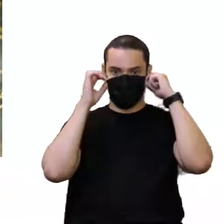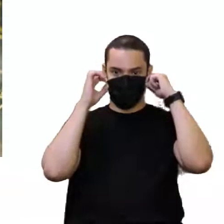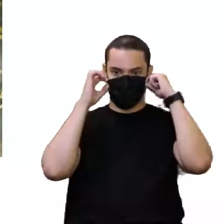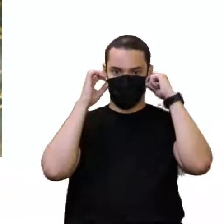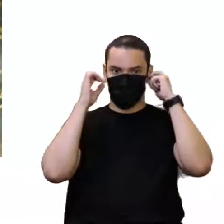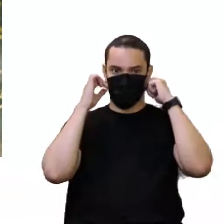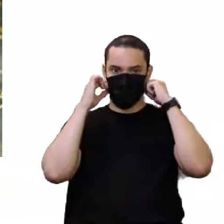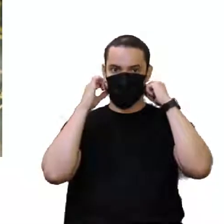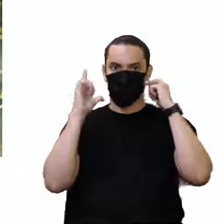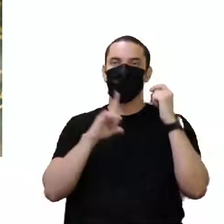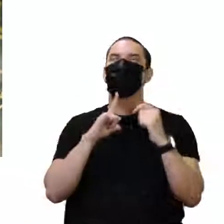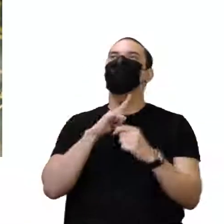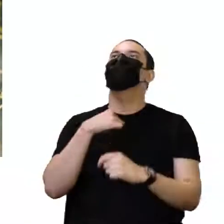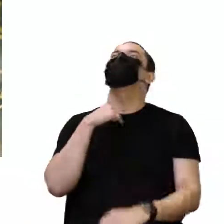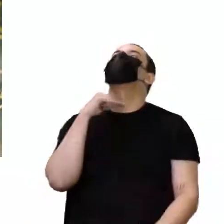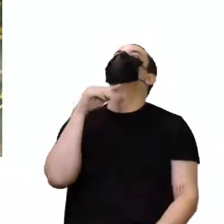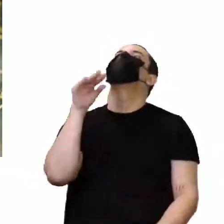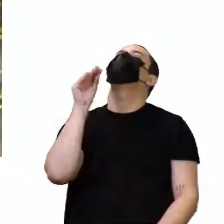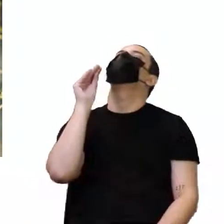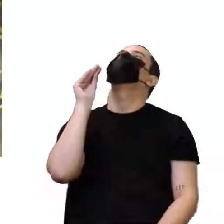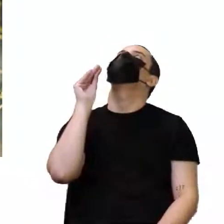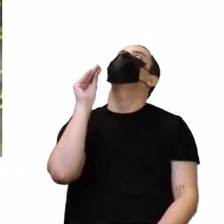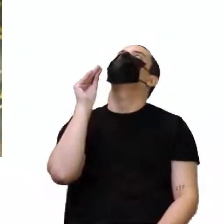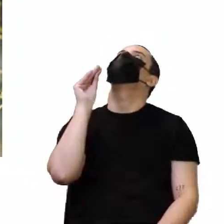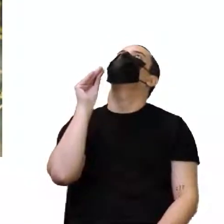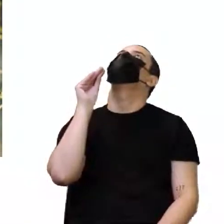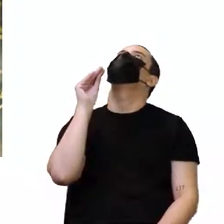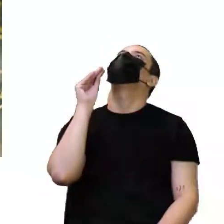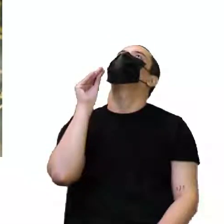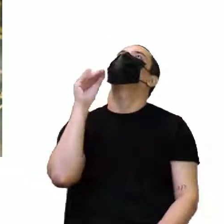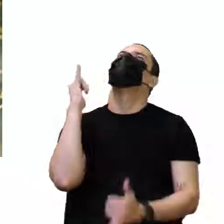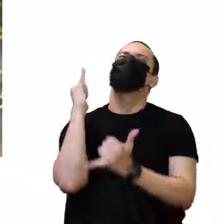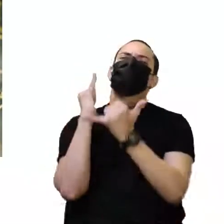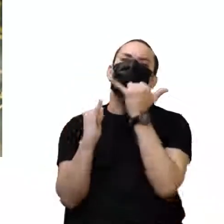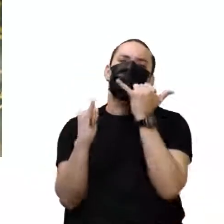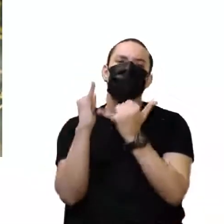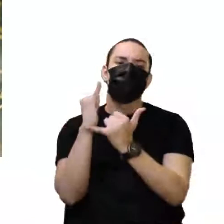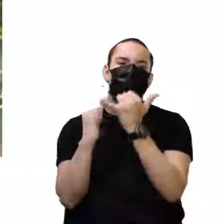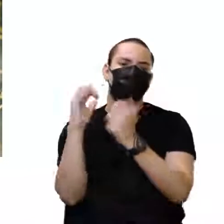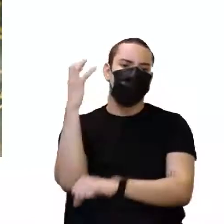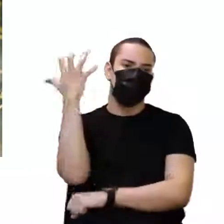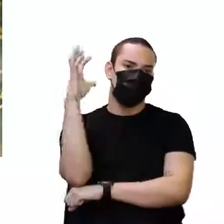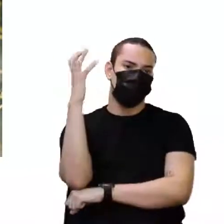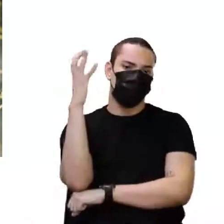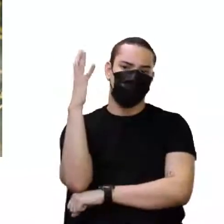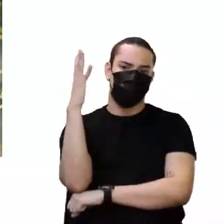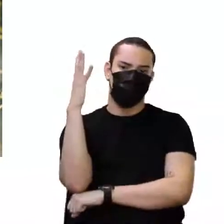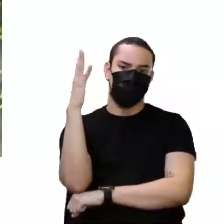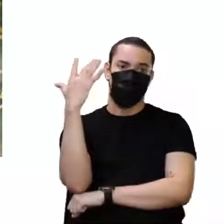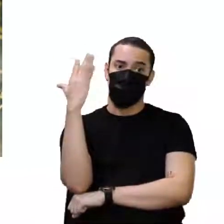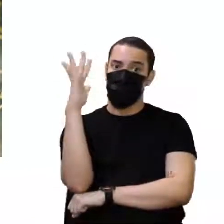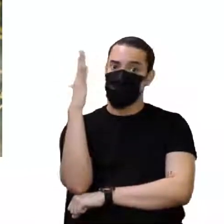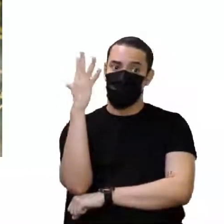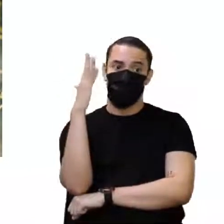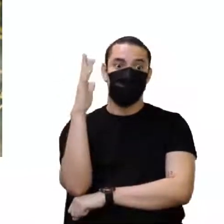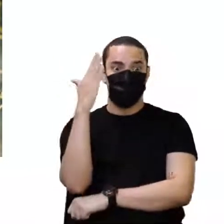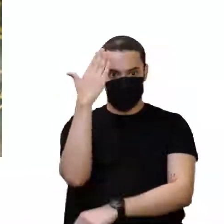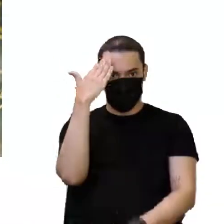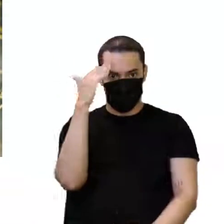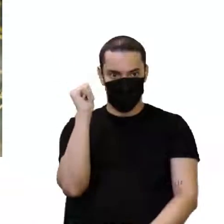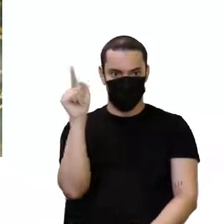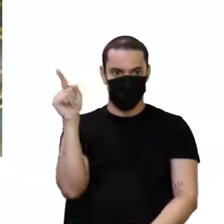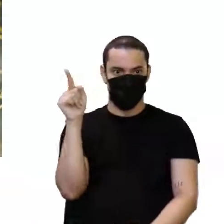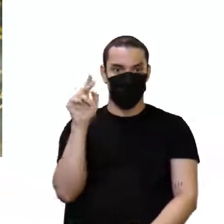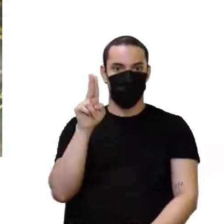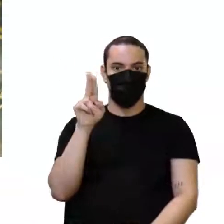estão com o pescocinho levantado justamente para se semelhar muito mais ao tronco dessa árvore. Sabe que espécie é essa? São